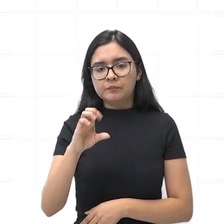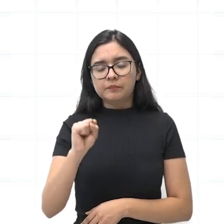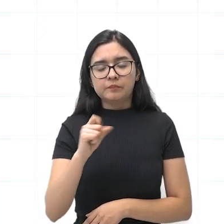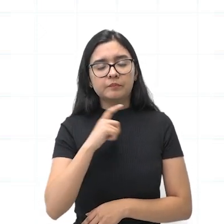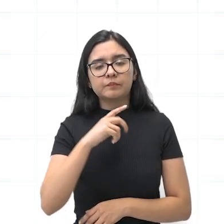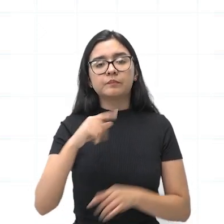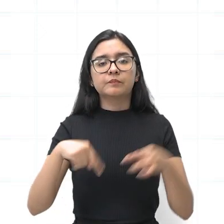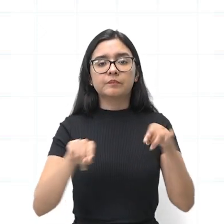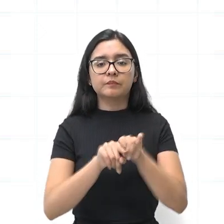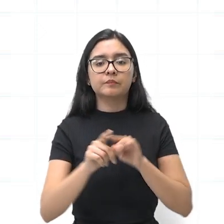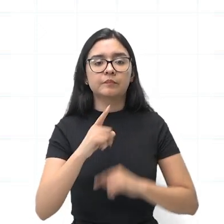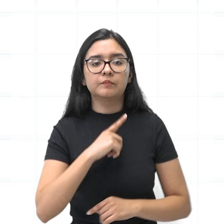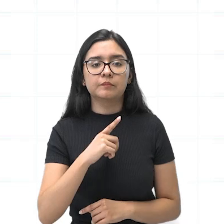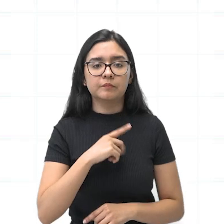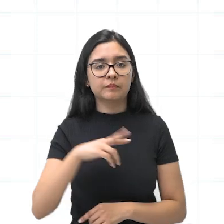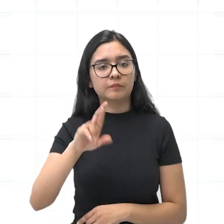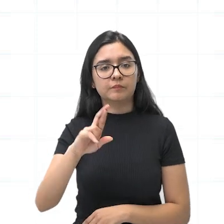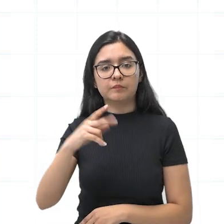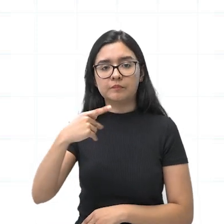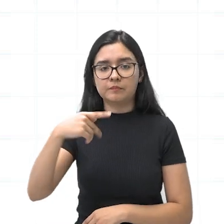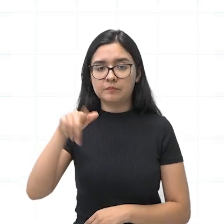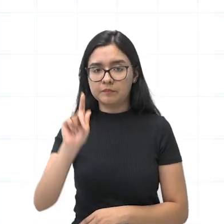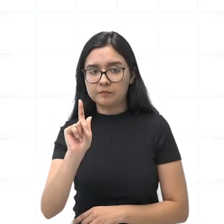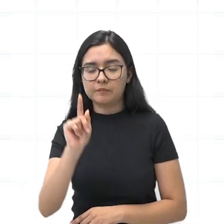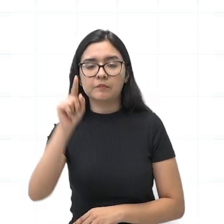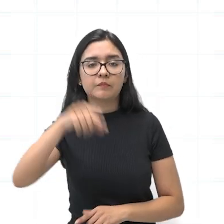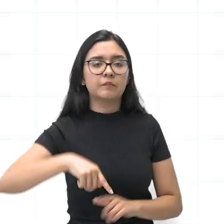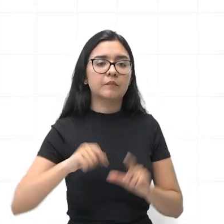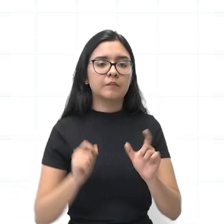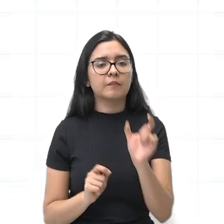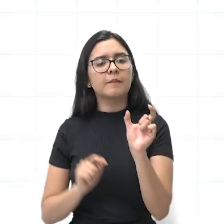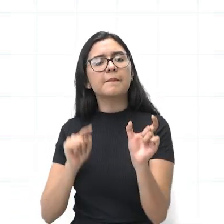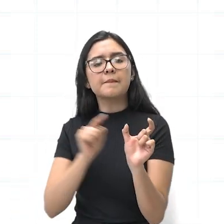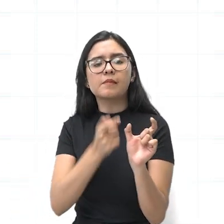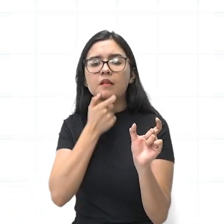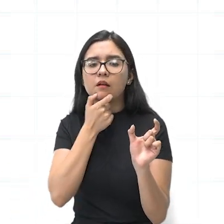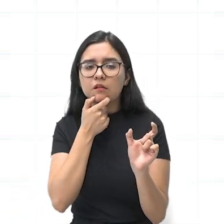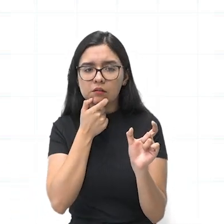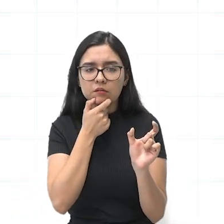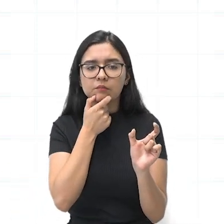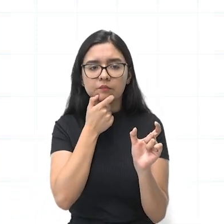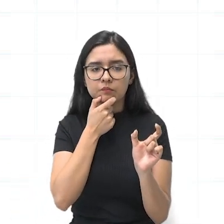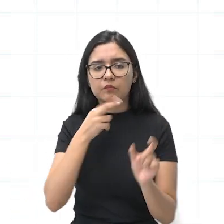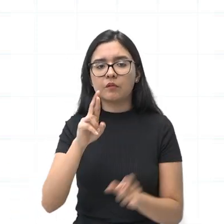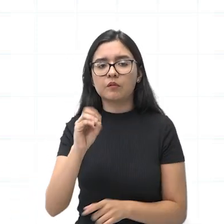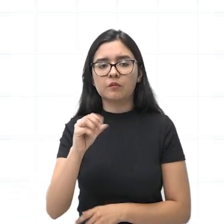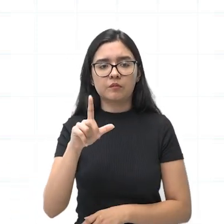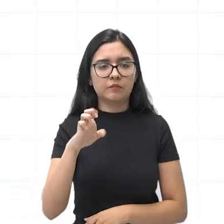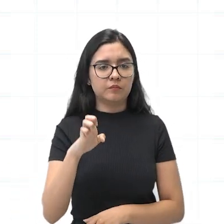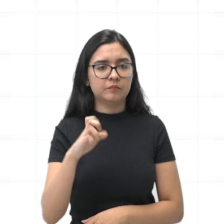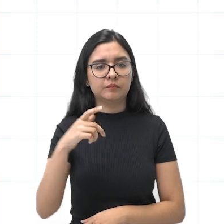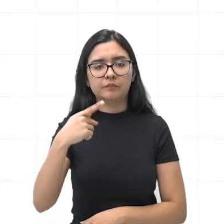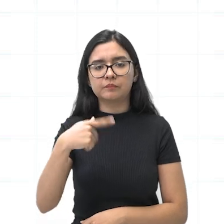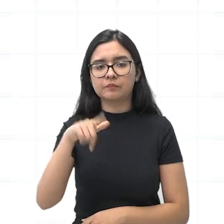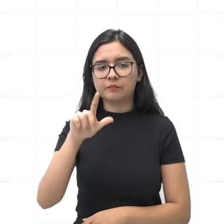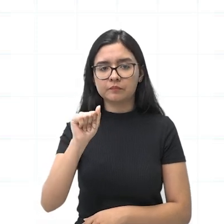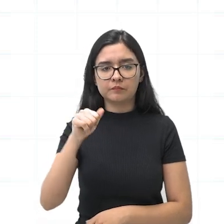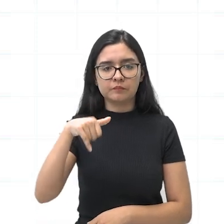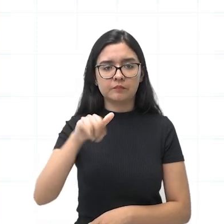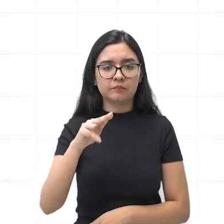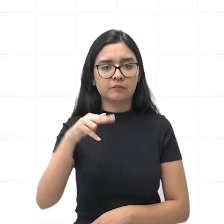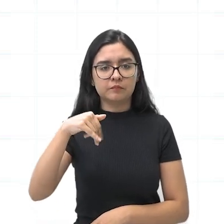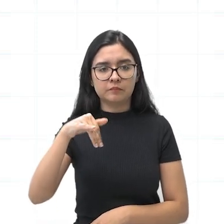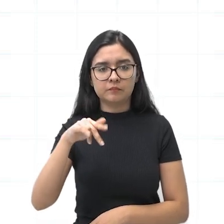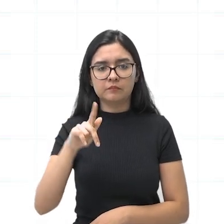na cartela para a gente agora, que é RPG, é a sigla em inglês para Role and Play Game, que é um gênero de jogo no qual os